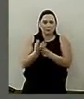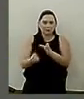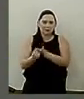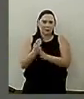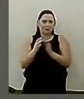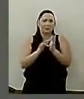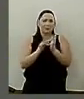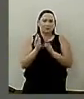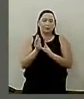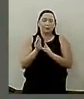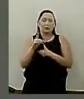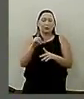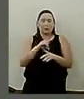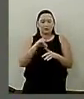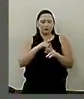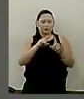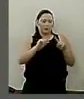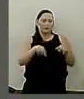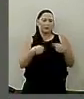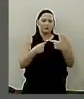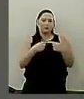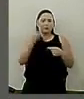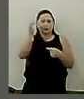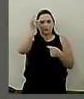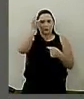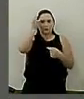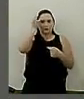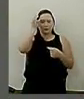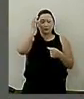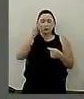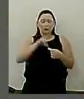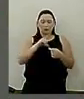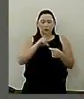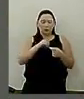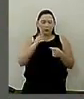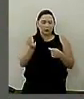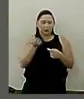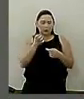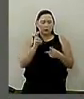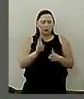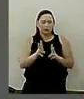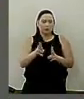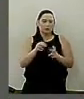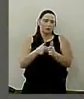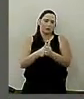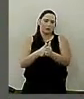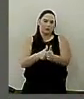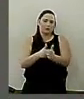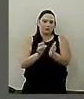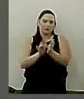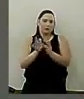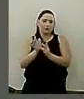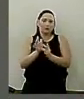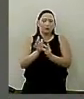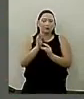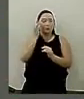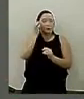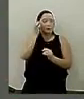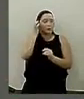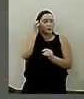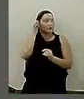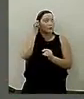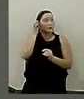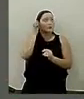eles representam os desafios para a fé daqueles que querem seguir a Jesus. Se eu quero seguir a Jesus, eu